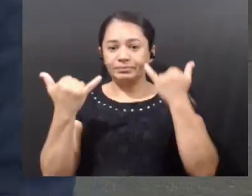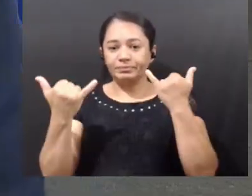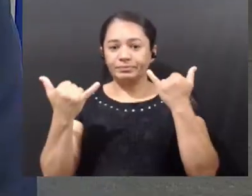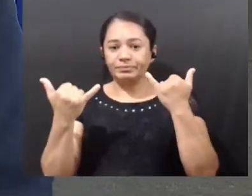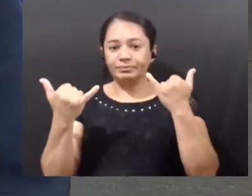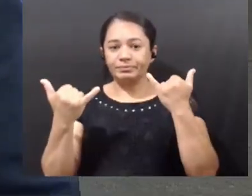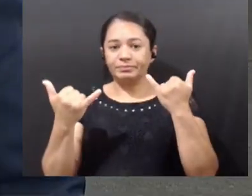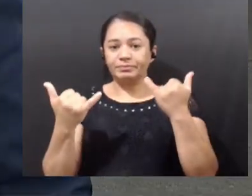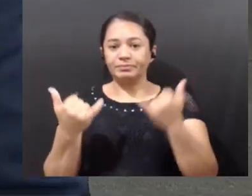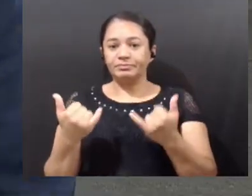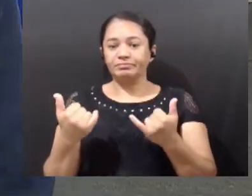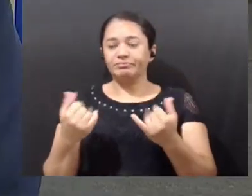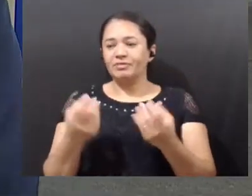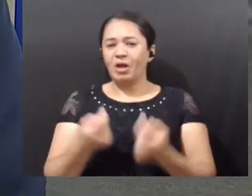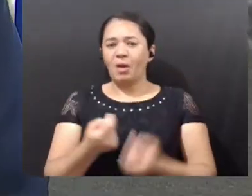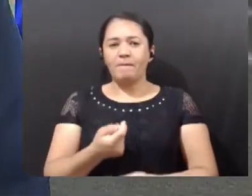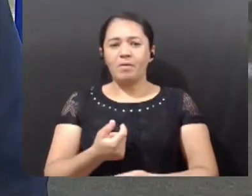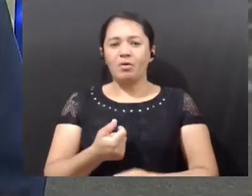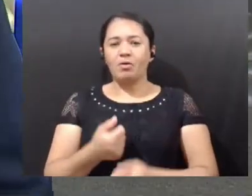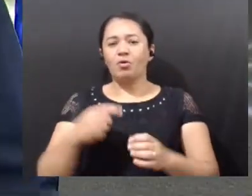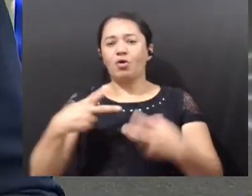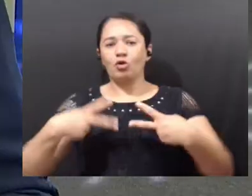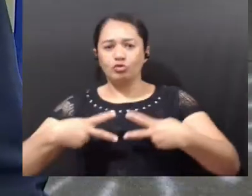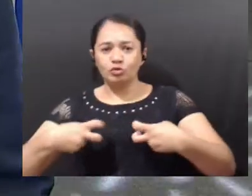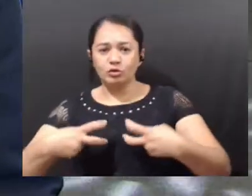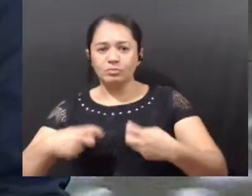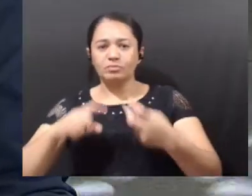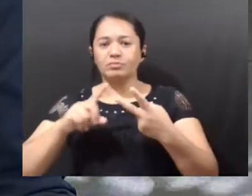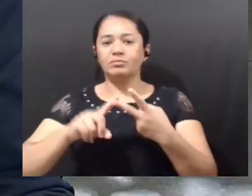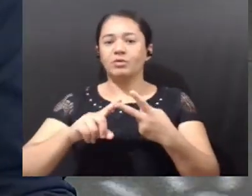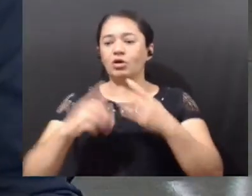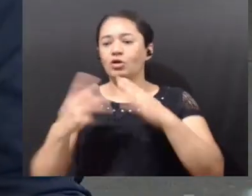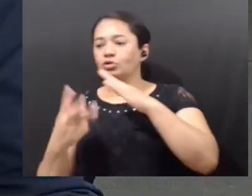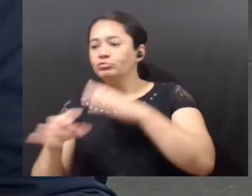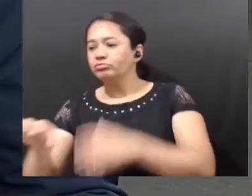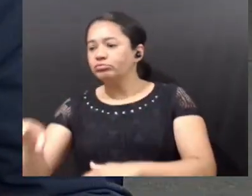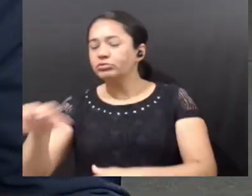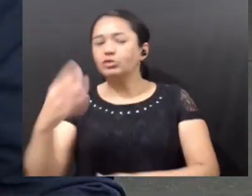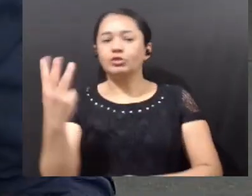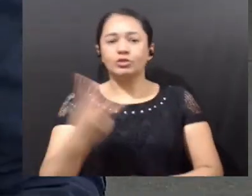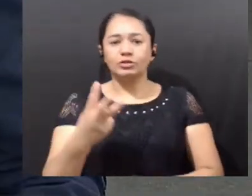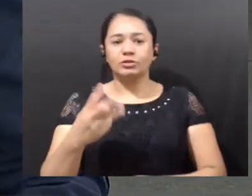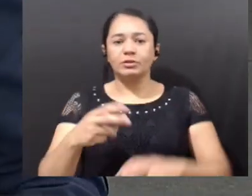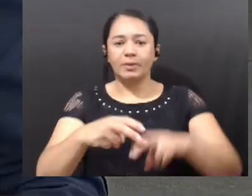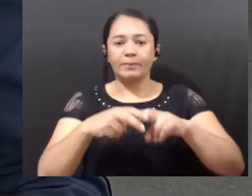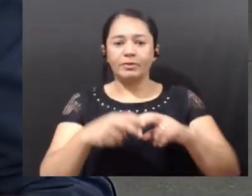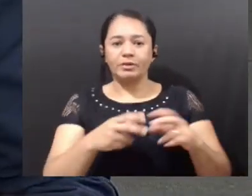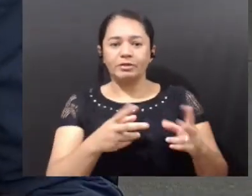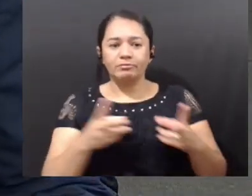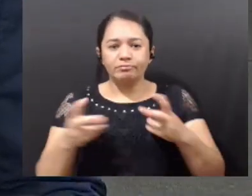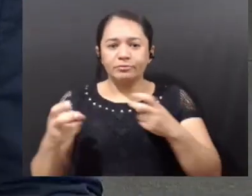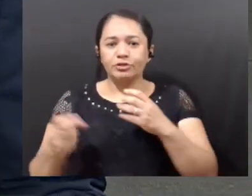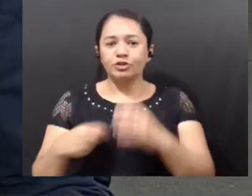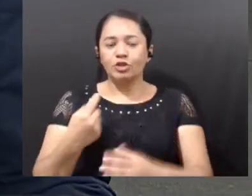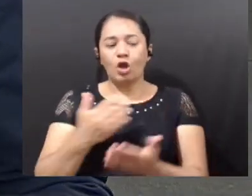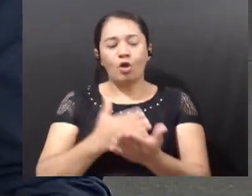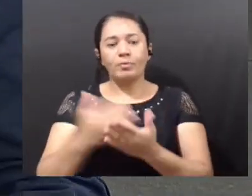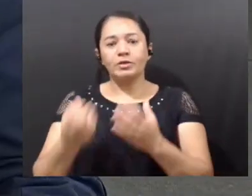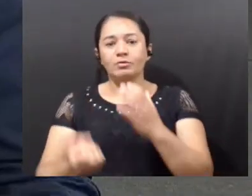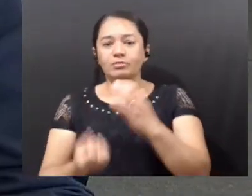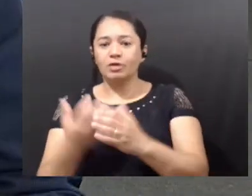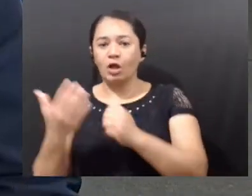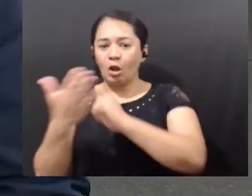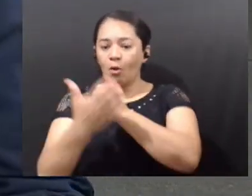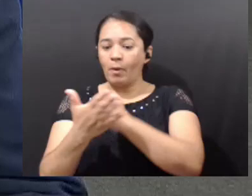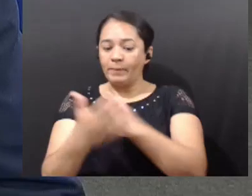um pouco do Sebrae, um pouco do terceiro setor, e com esse observatório a gente vai começar a construir uma base nossa, até